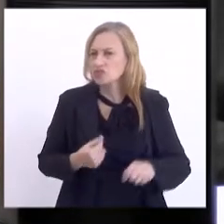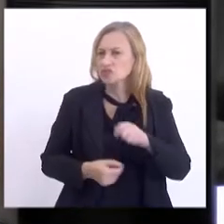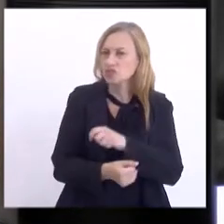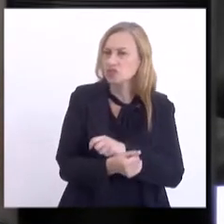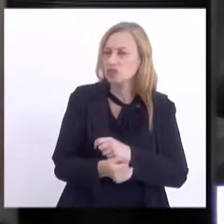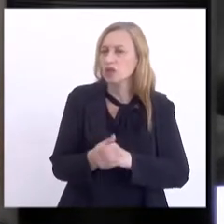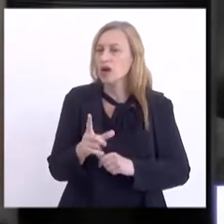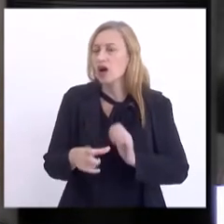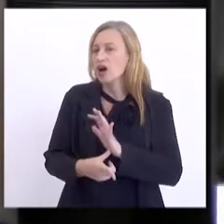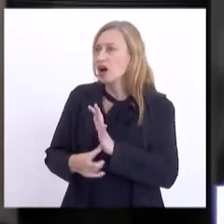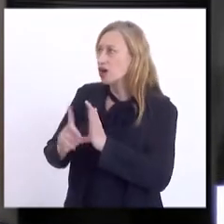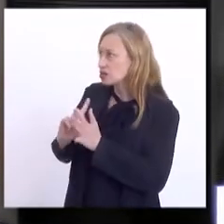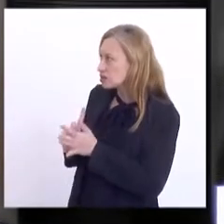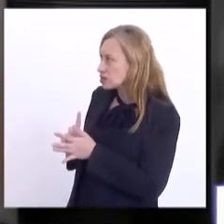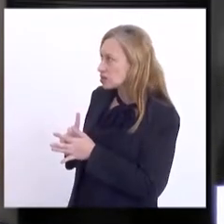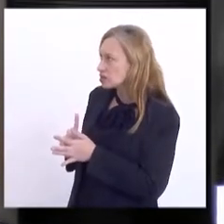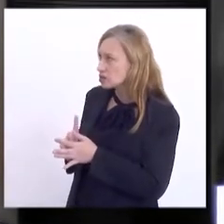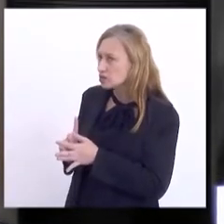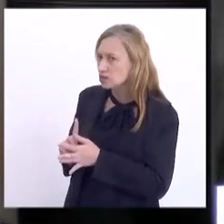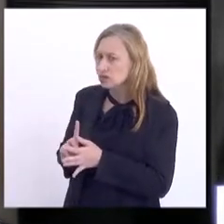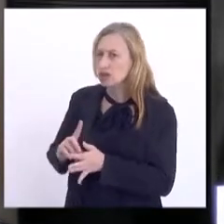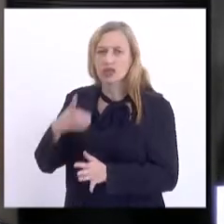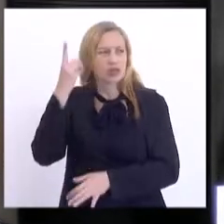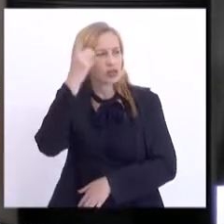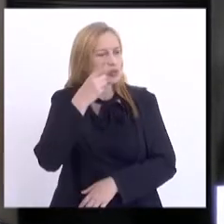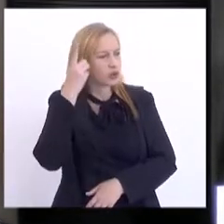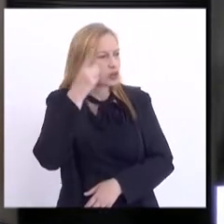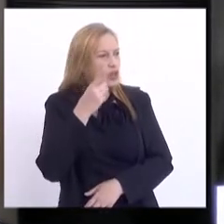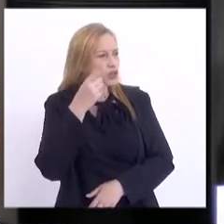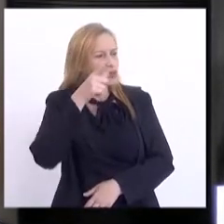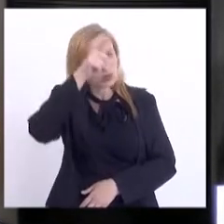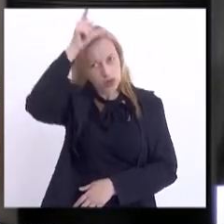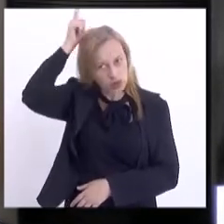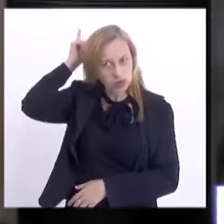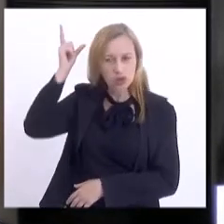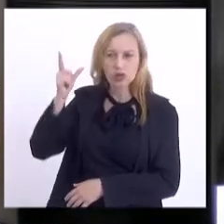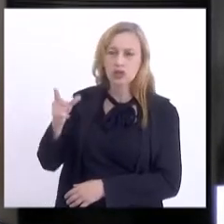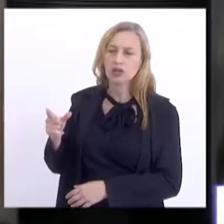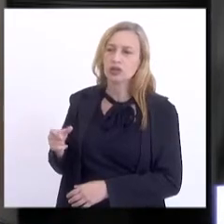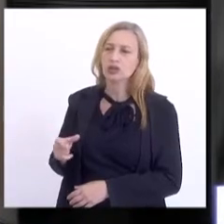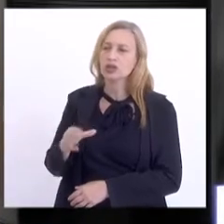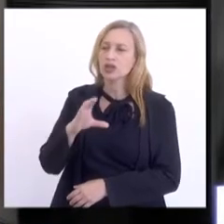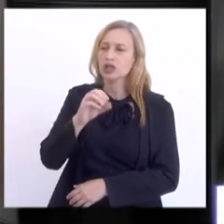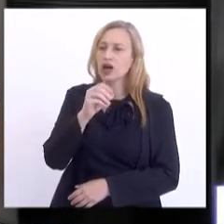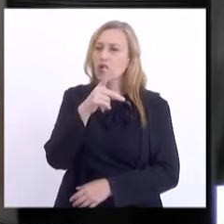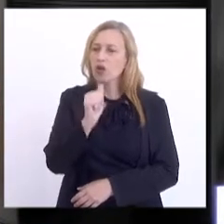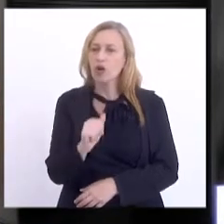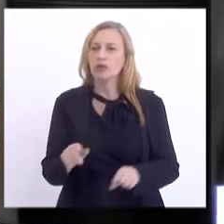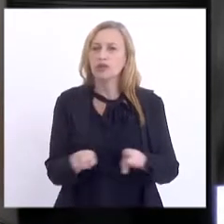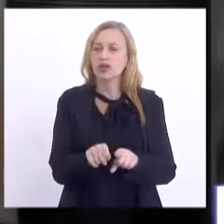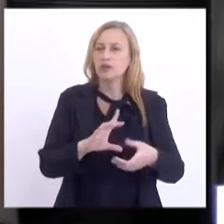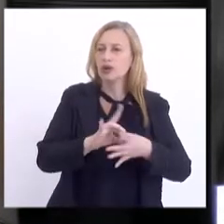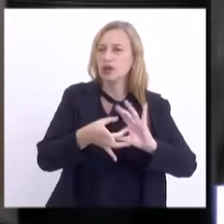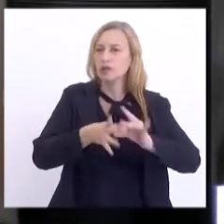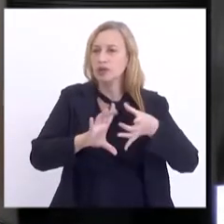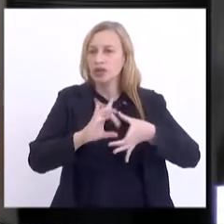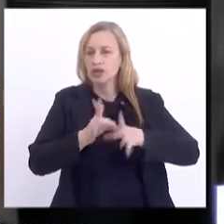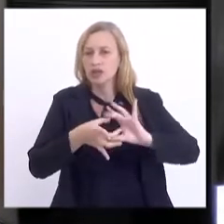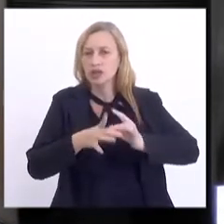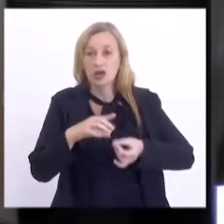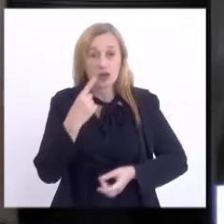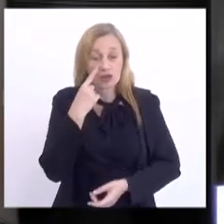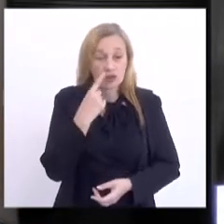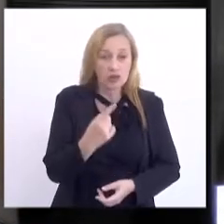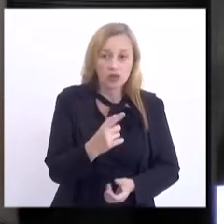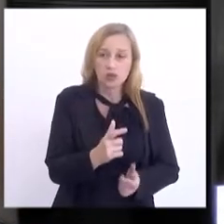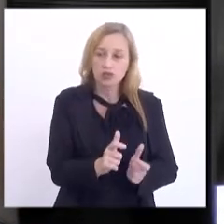antes não é nem nem deputador Luiz Paulo na época da copa e da olimpíada temos tamanho